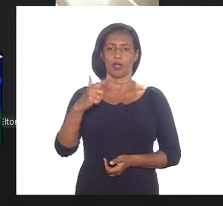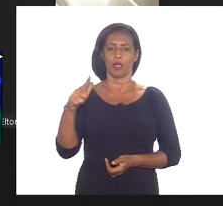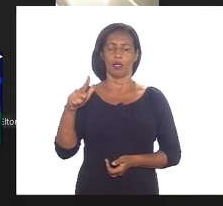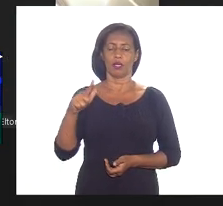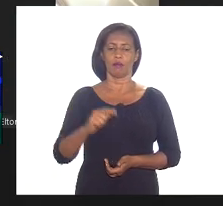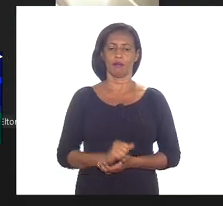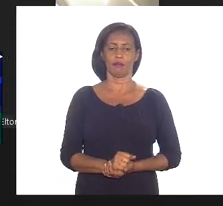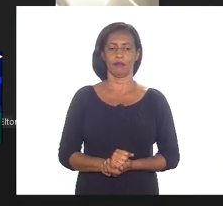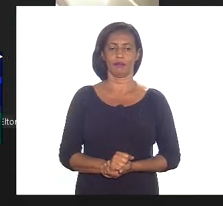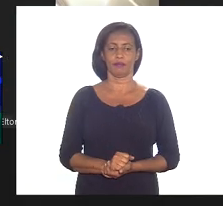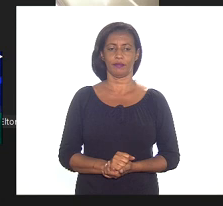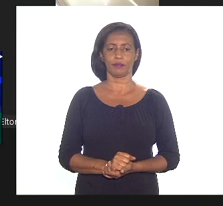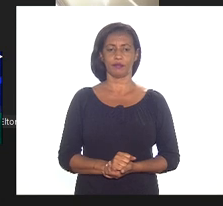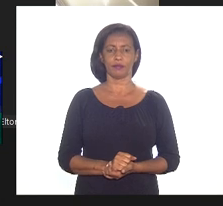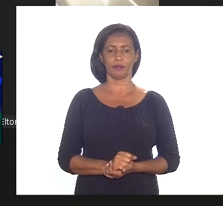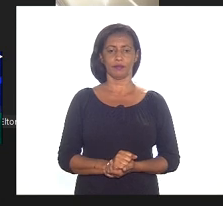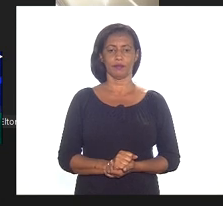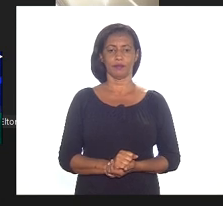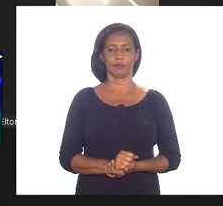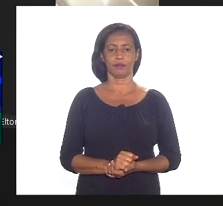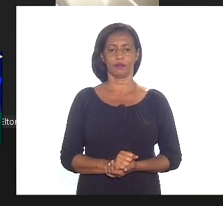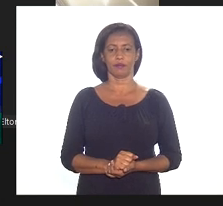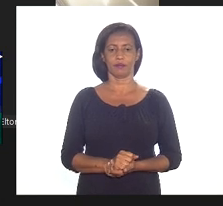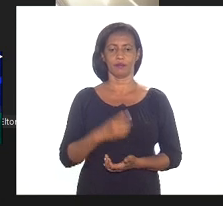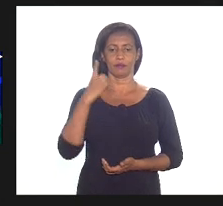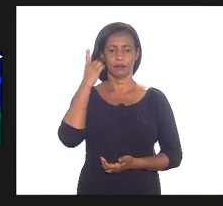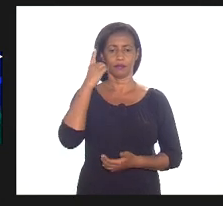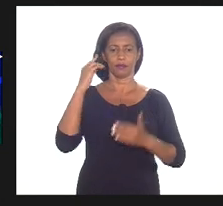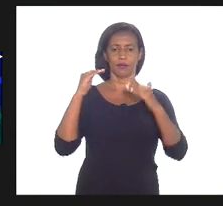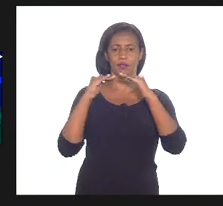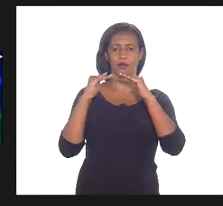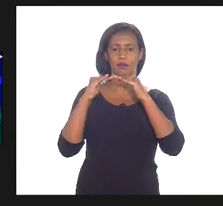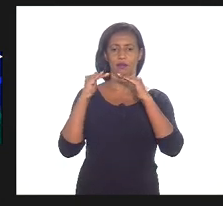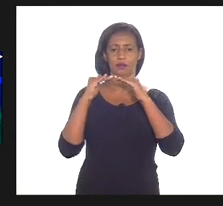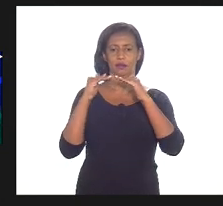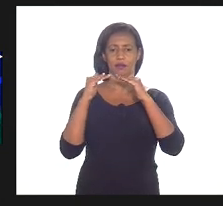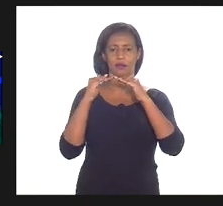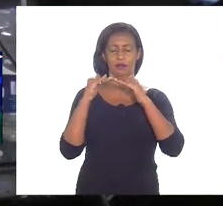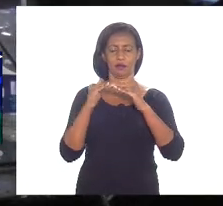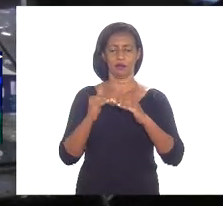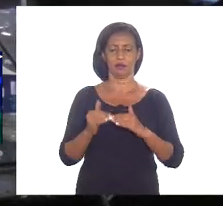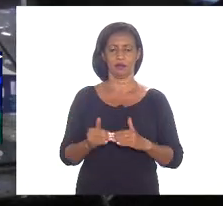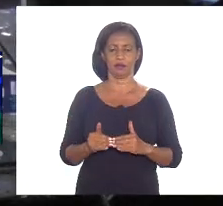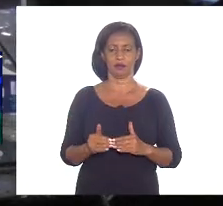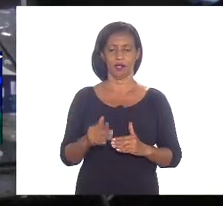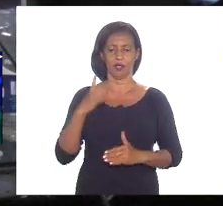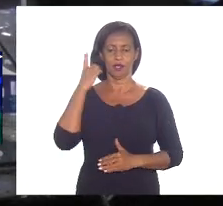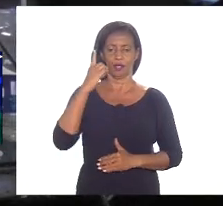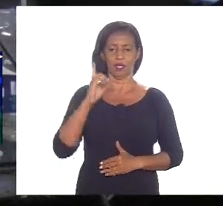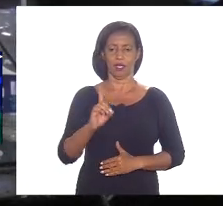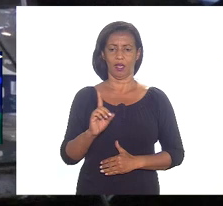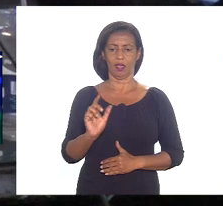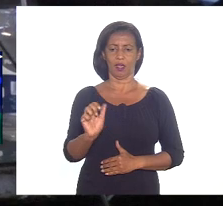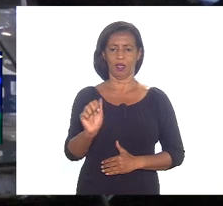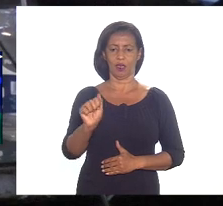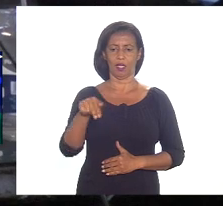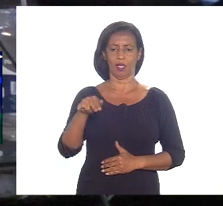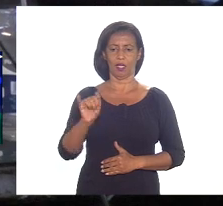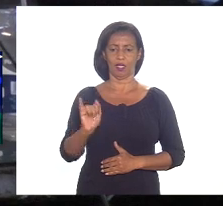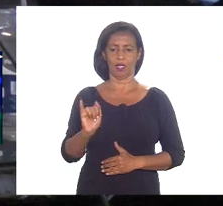o deputado Coronel Salema depois favorável Presidente Obrigada Deputado a Dani